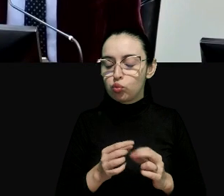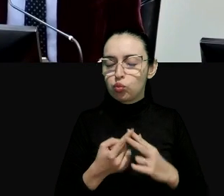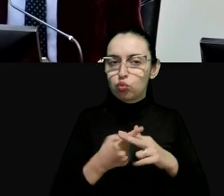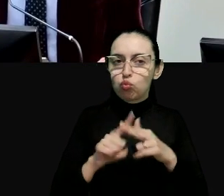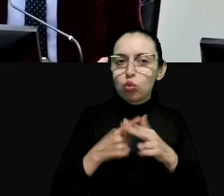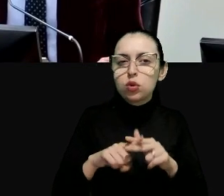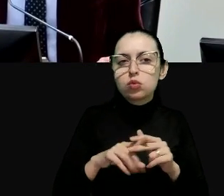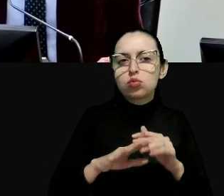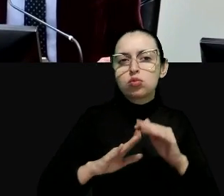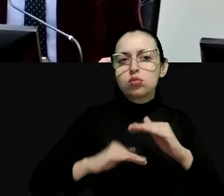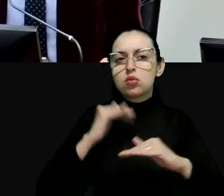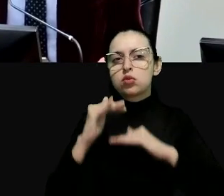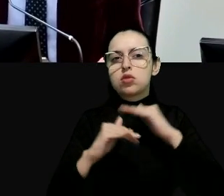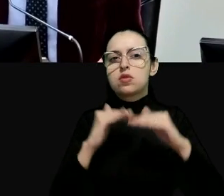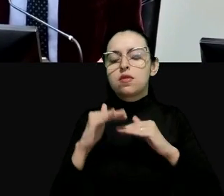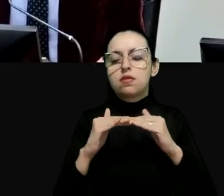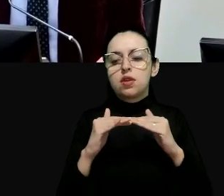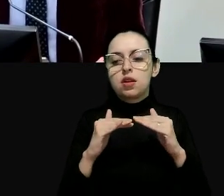o